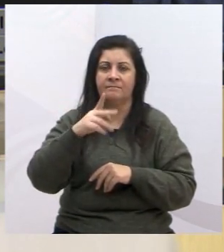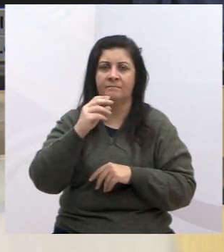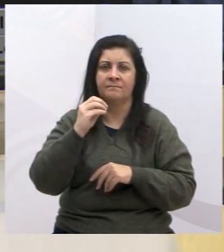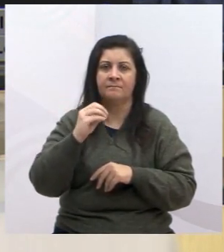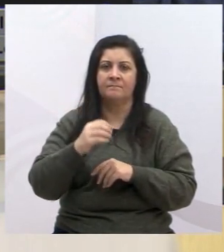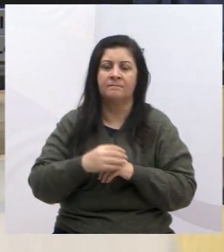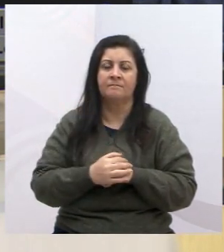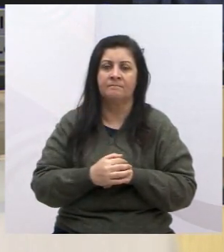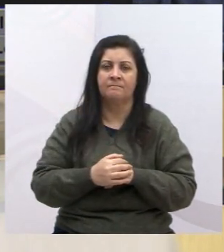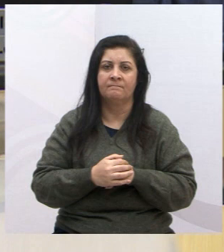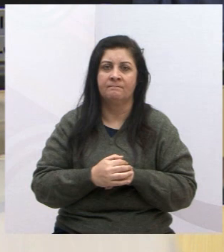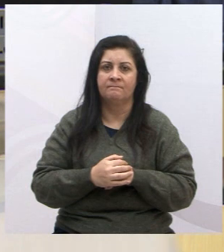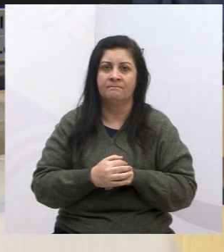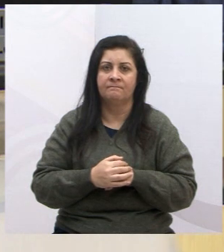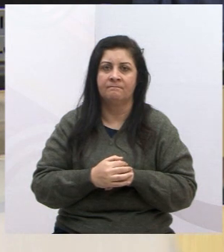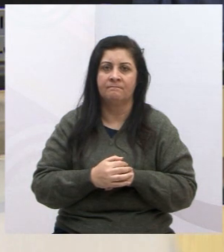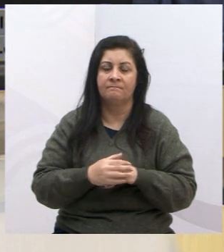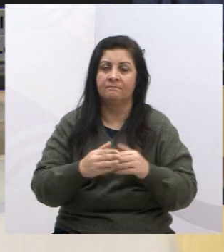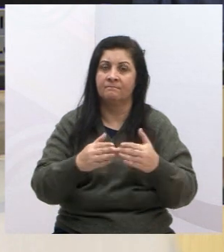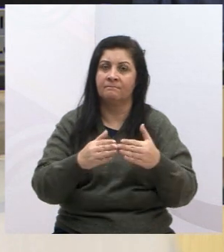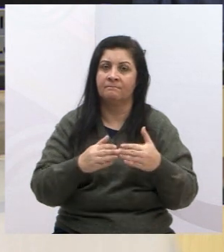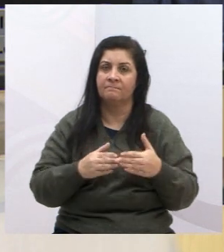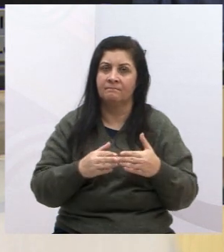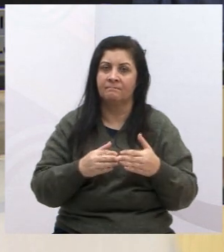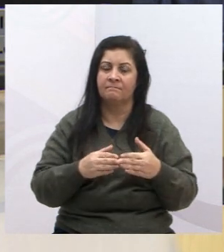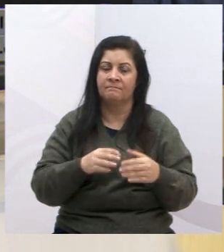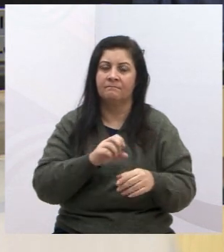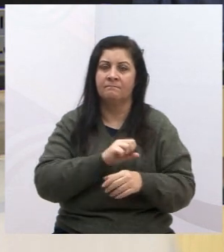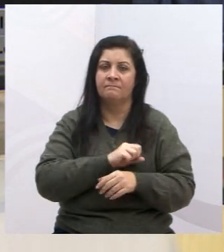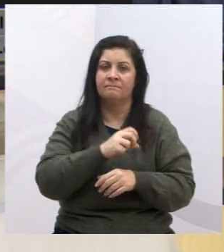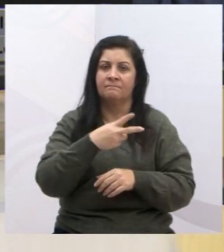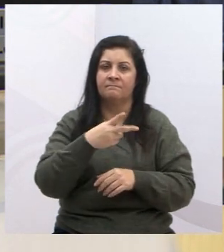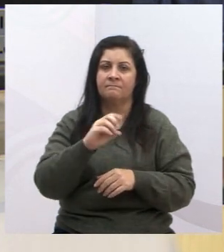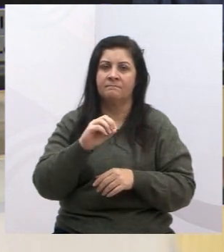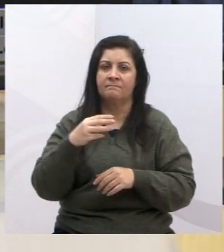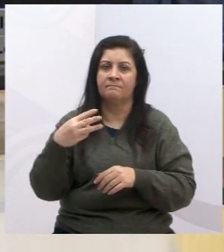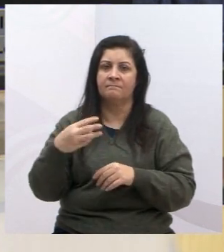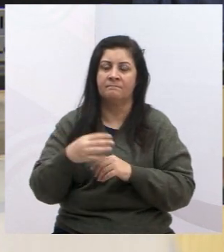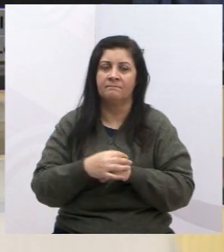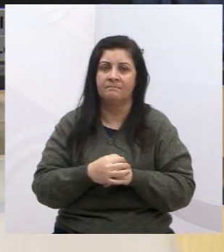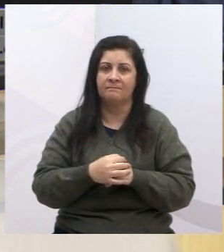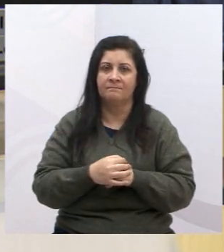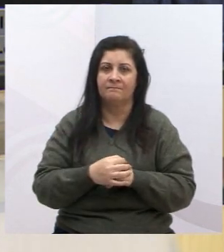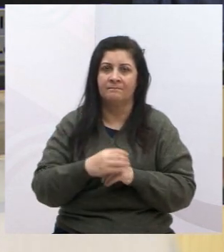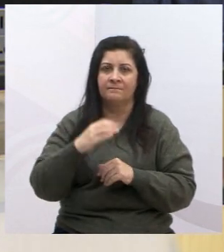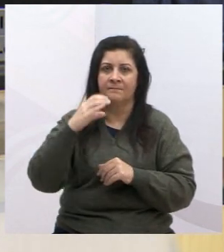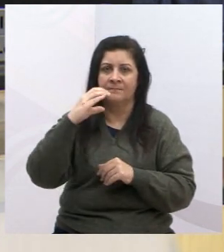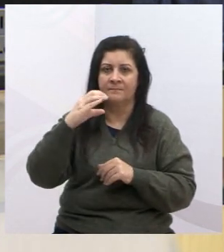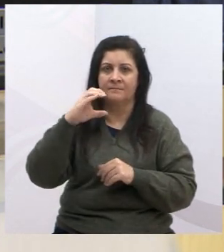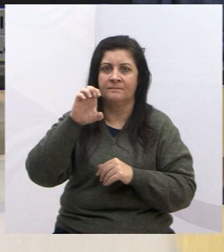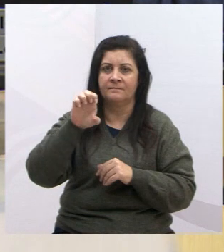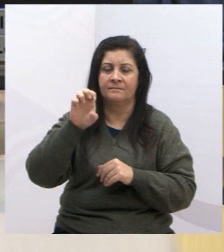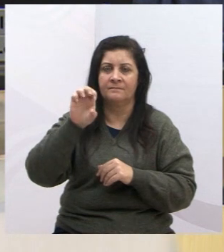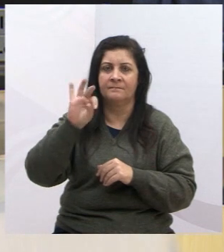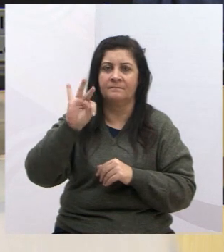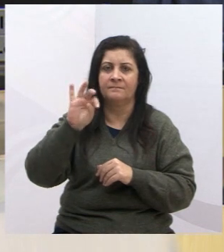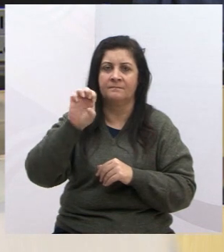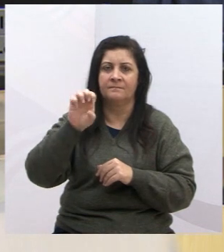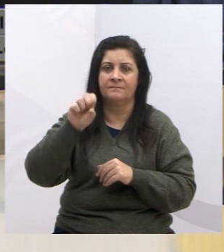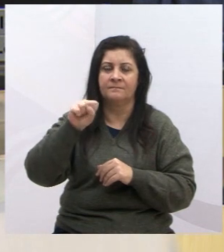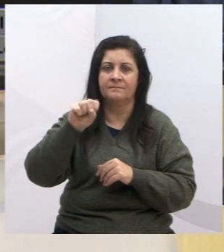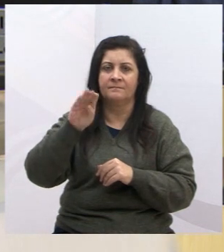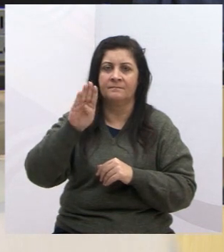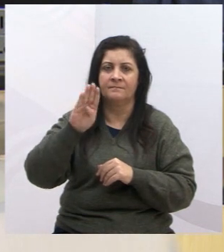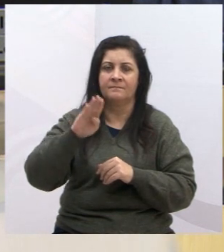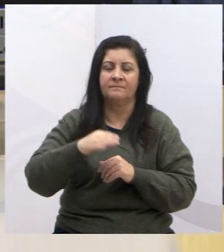Requerimento número 203. A CETESB, Companhia Ambiental do